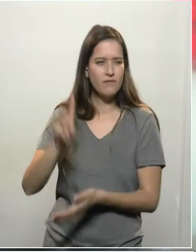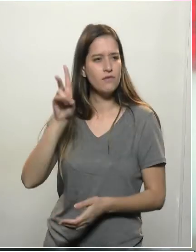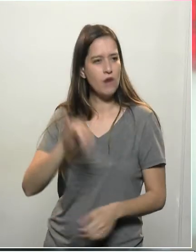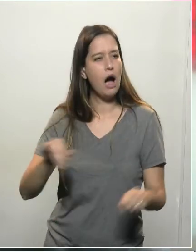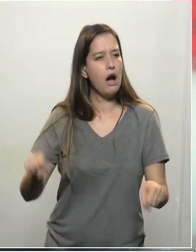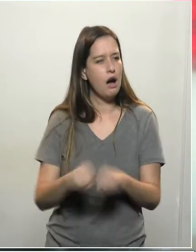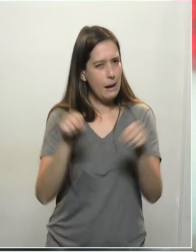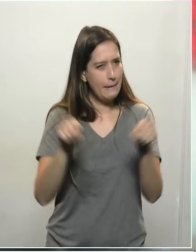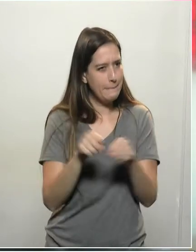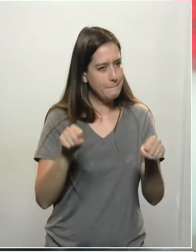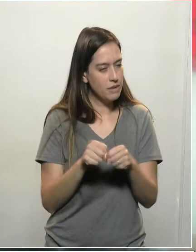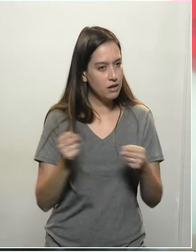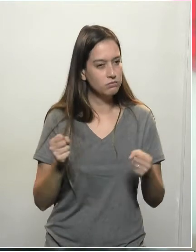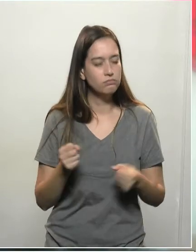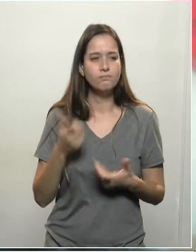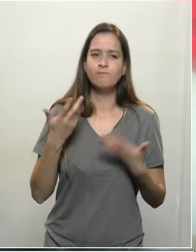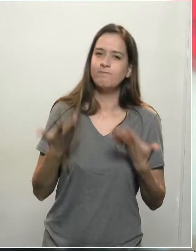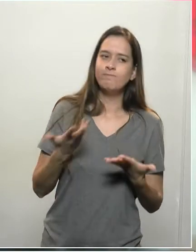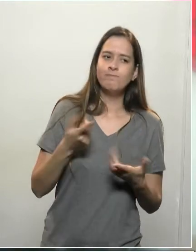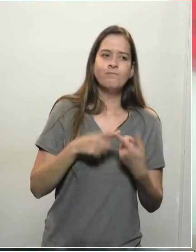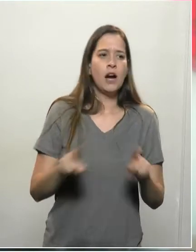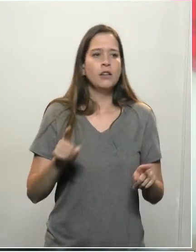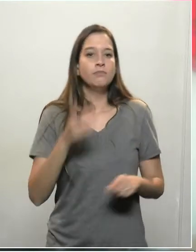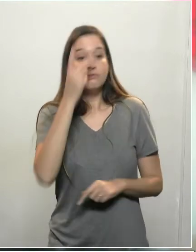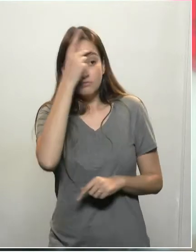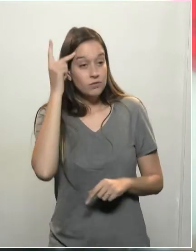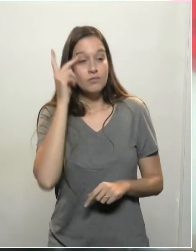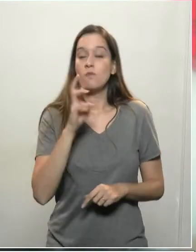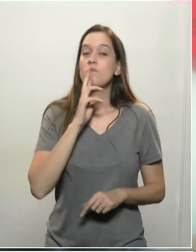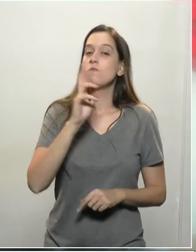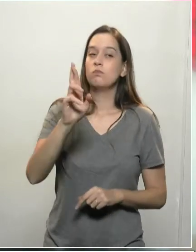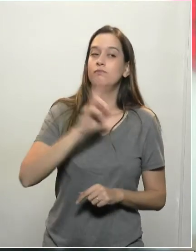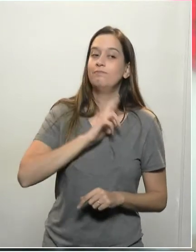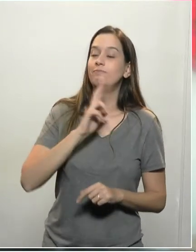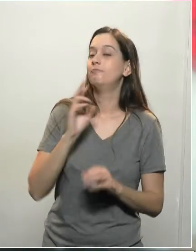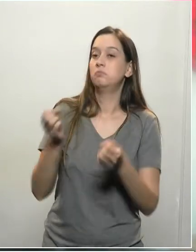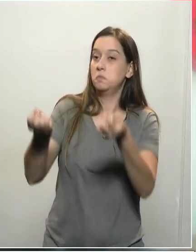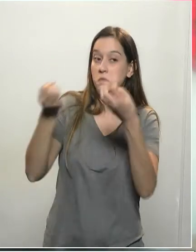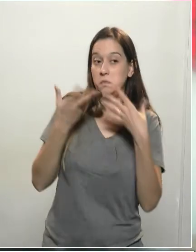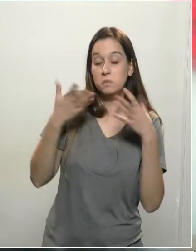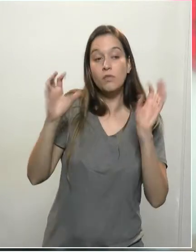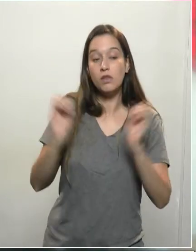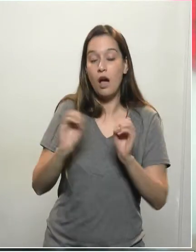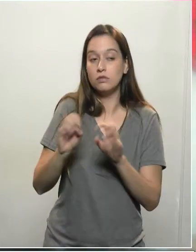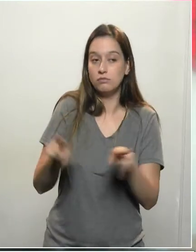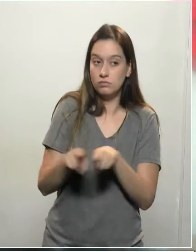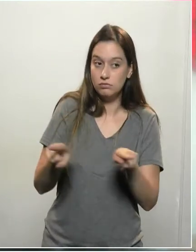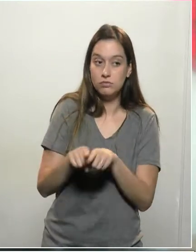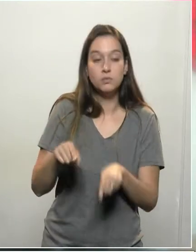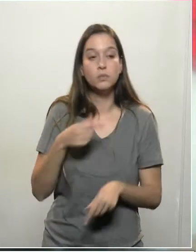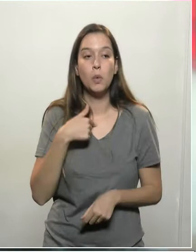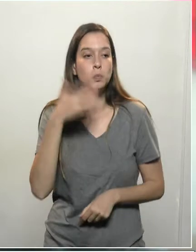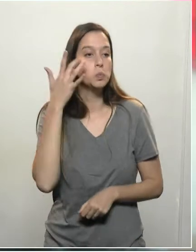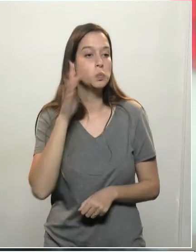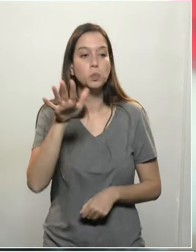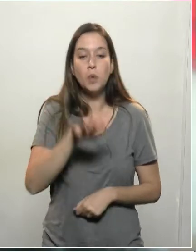como a Sanepar pretende operar nesse ramo, ninguém explicou como a Sanepar pretende operar no ramo de energia elétrica.